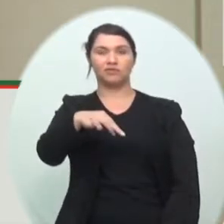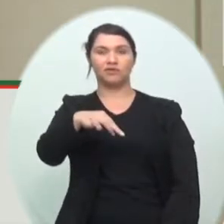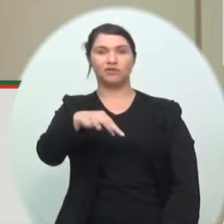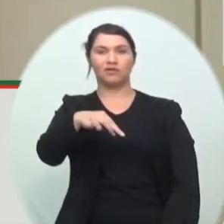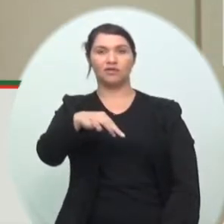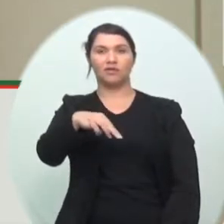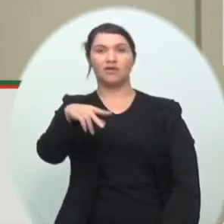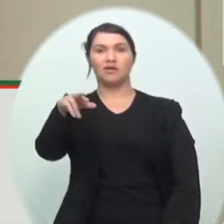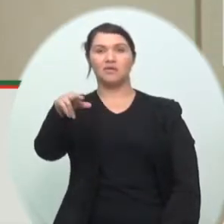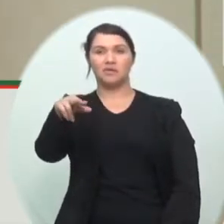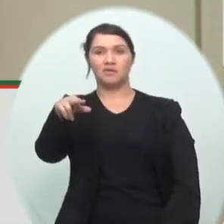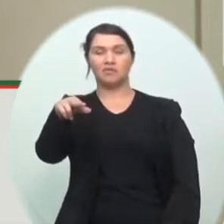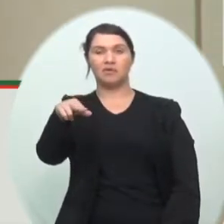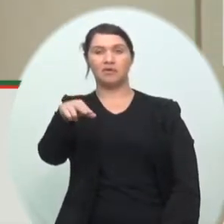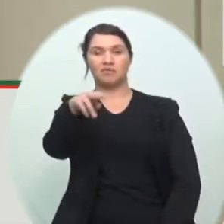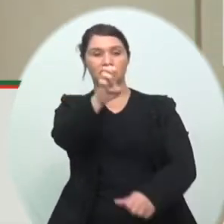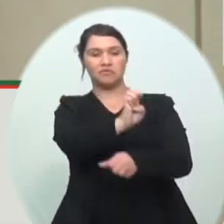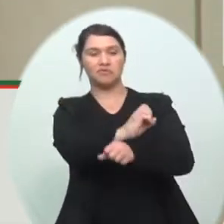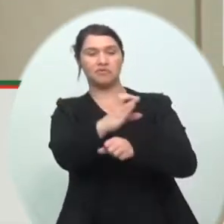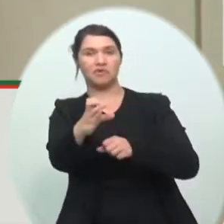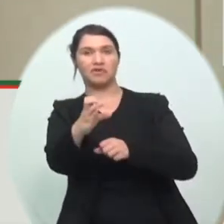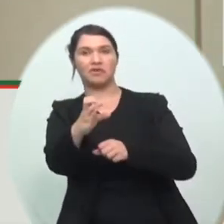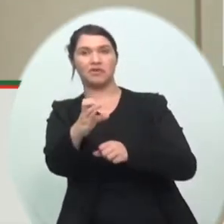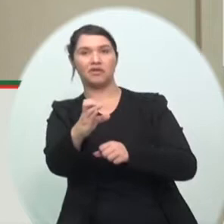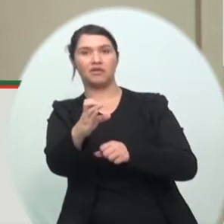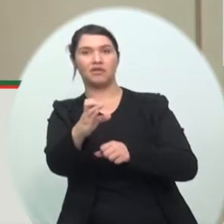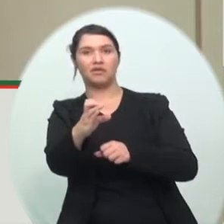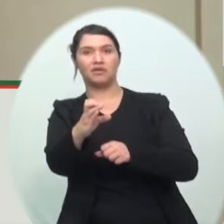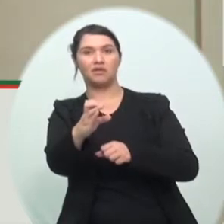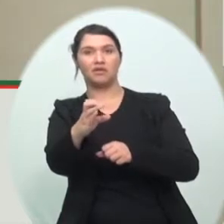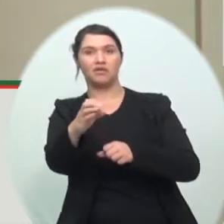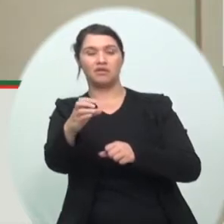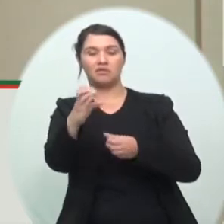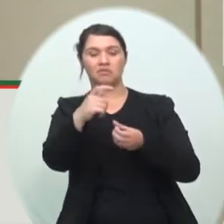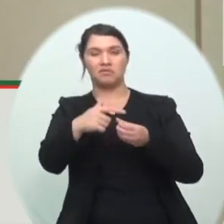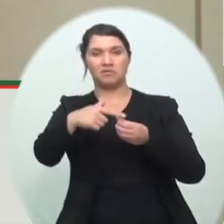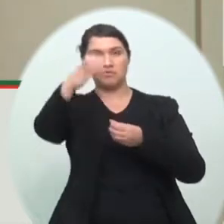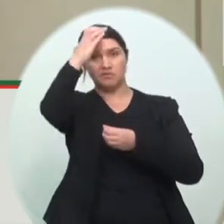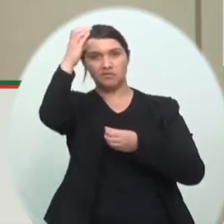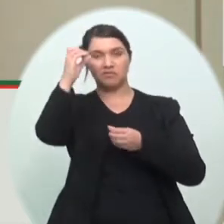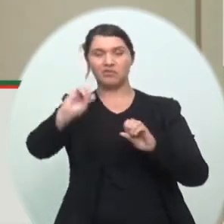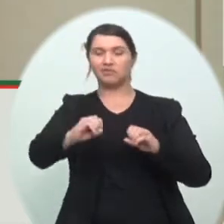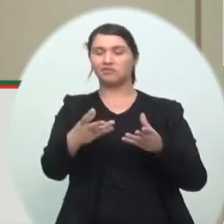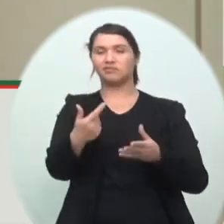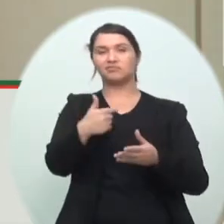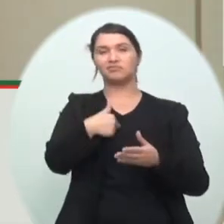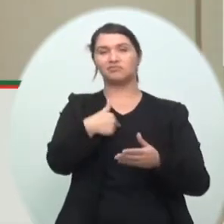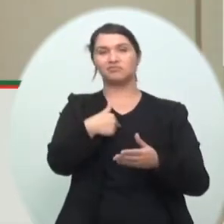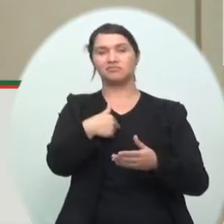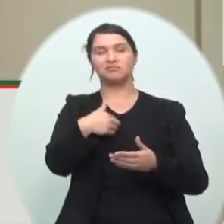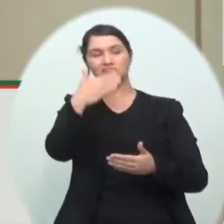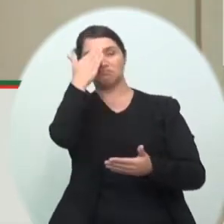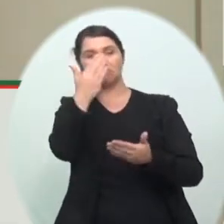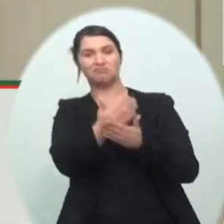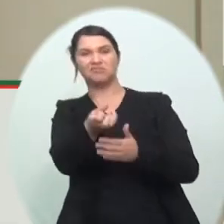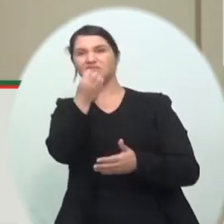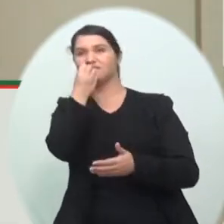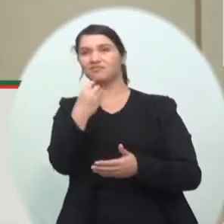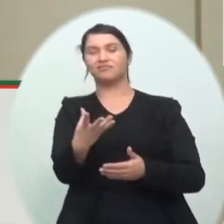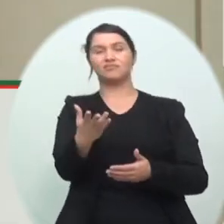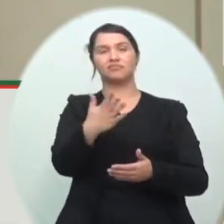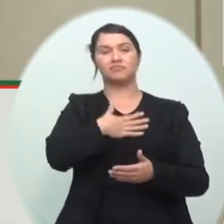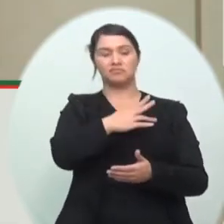Catarina, porque nós temos orgulho de tê-los conosco. Tá? Muito obrigado, em meu nome pessoal e em nome daqueles que nós